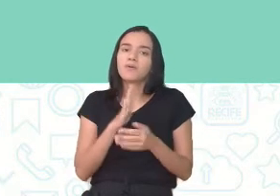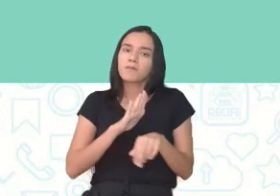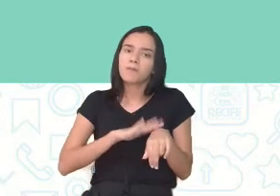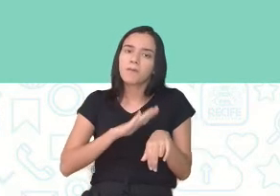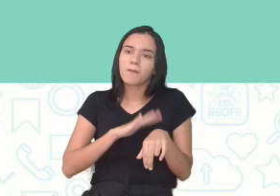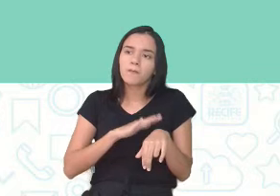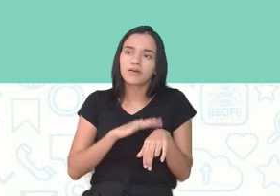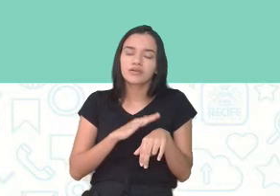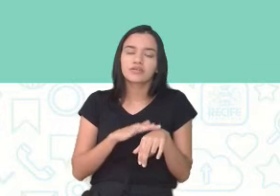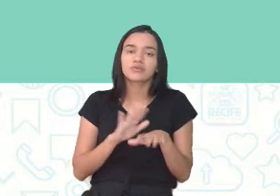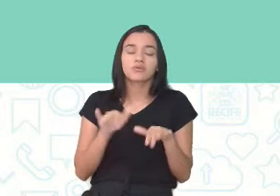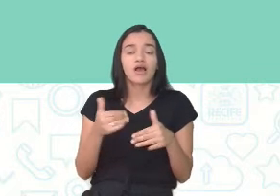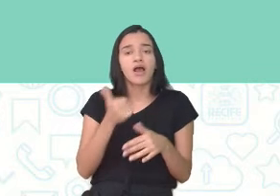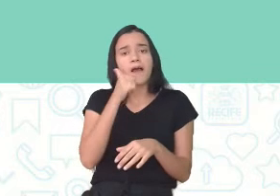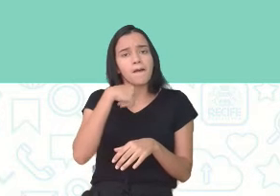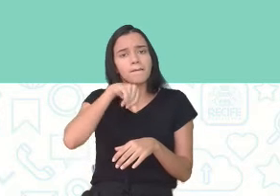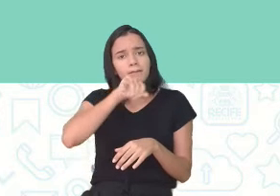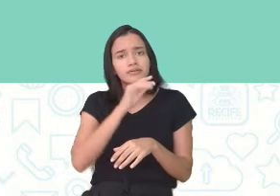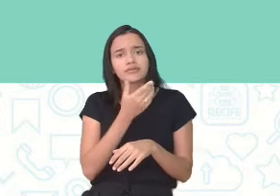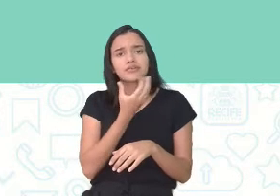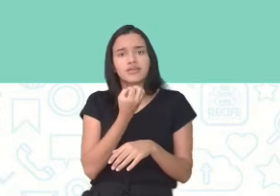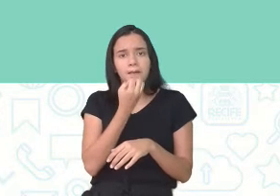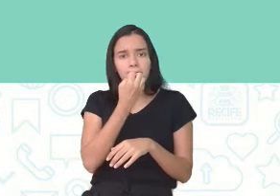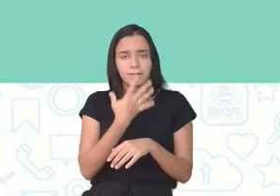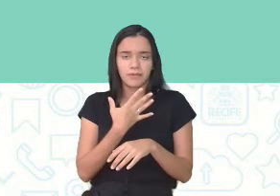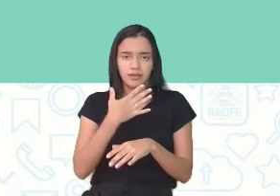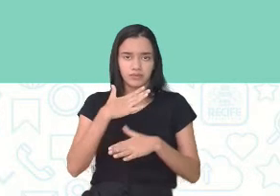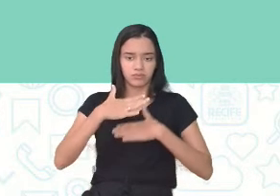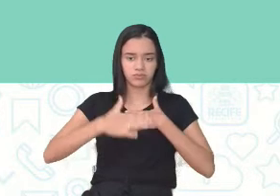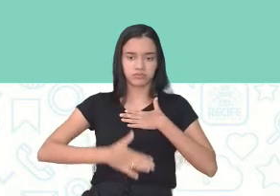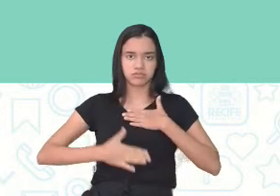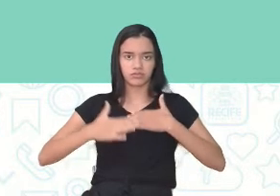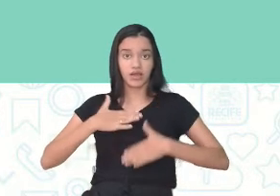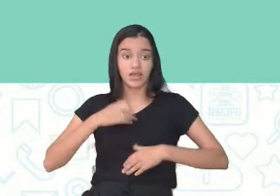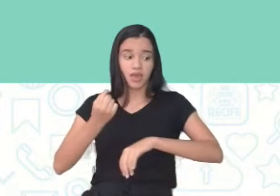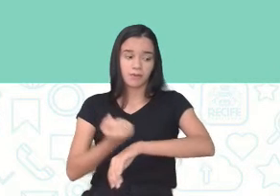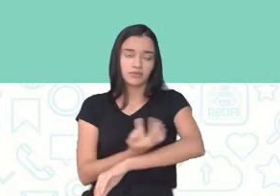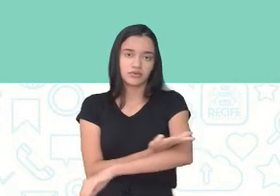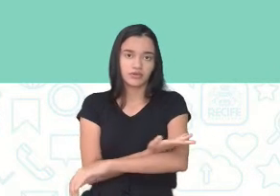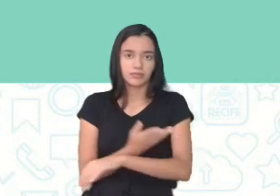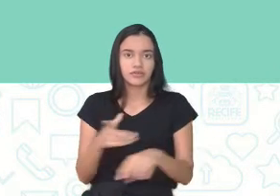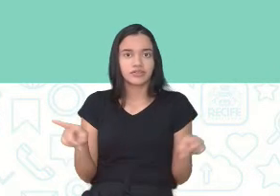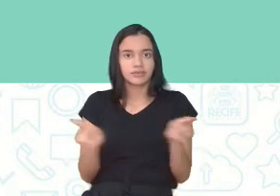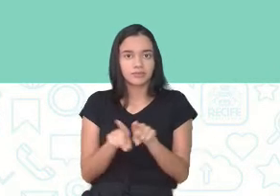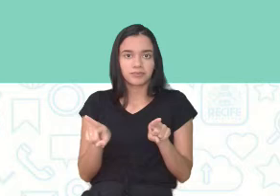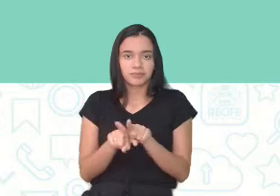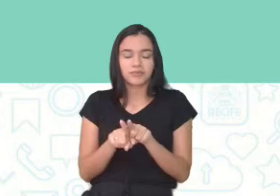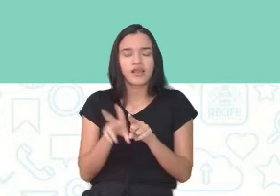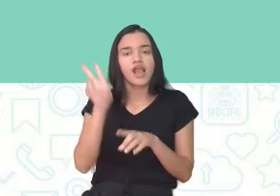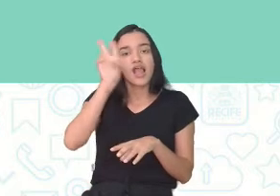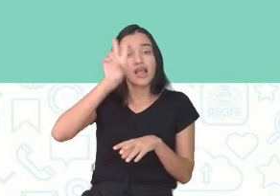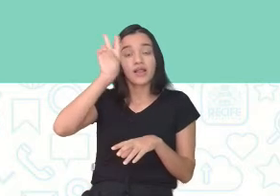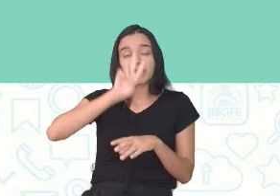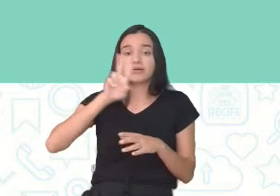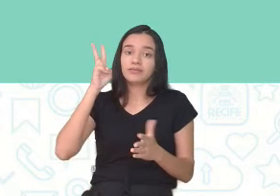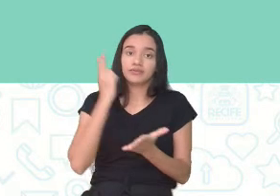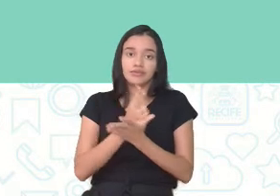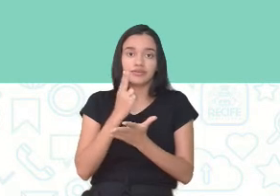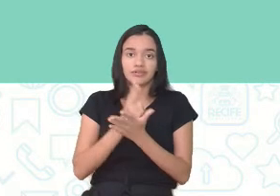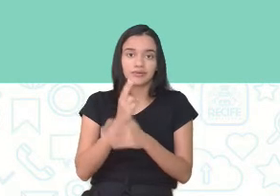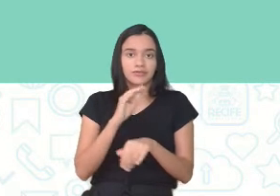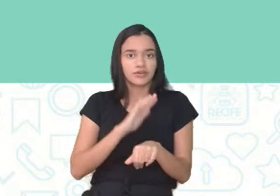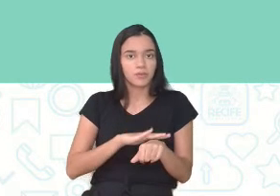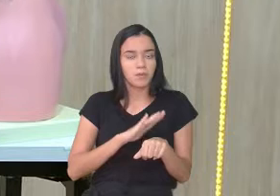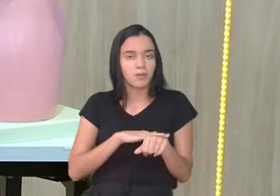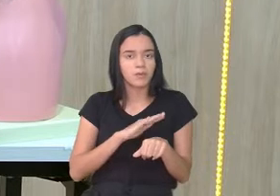de acolhida, a mãe tem que estar bem fisicamente e emocionalmente. Então, eu lembro sempre que nesse